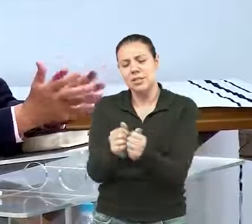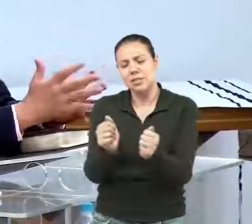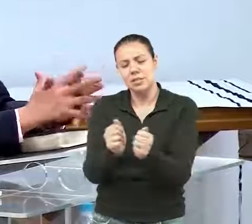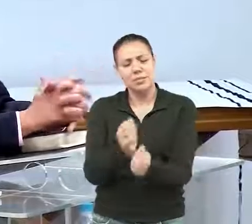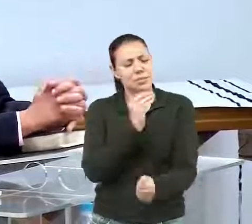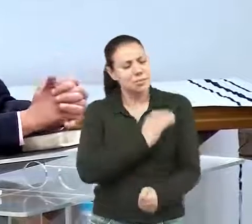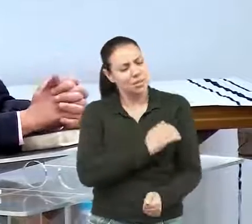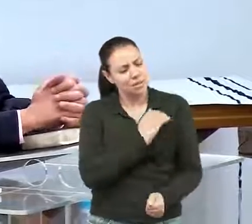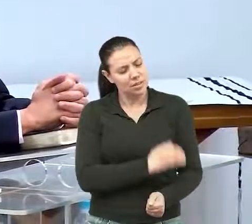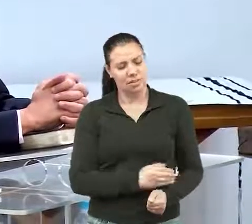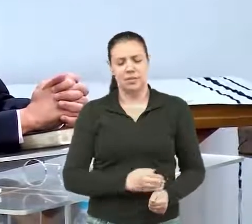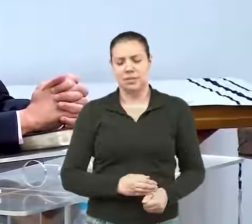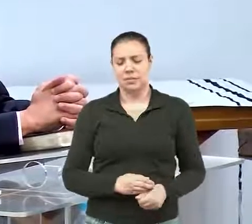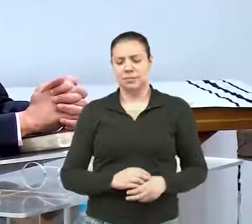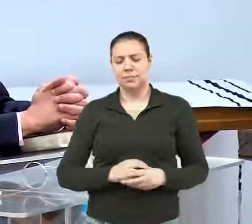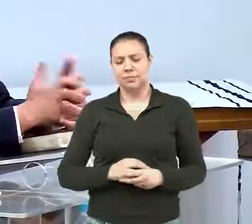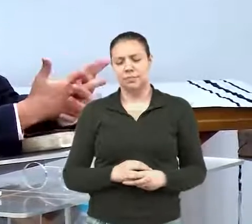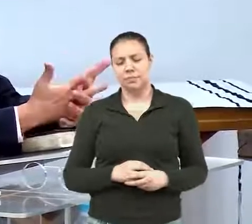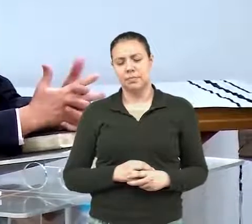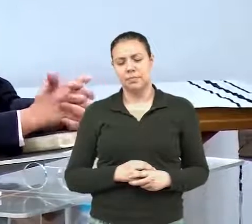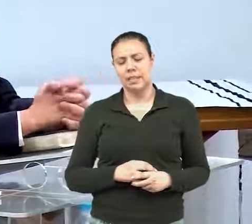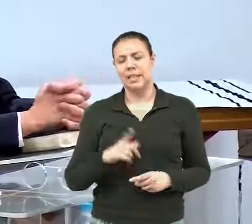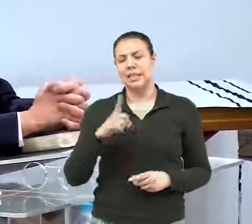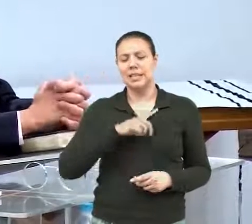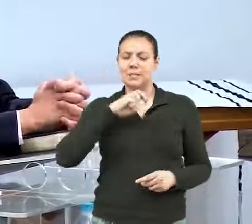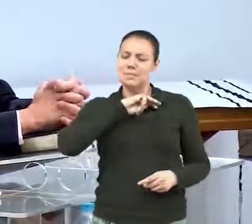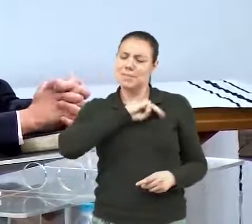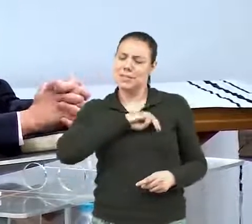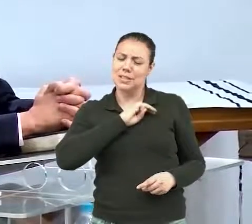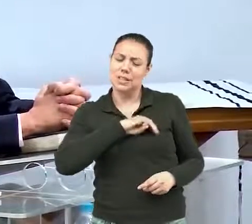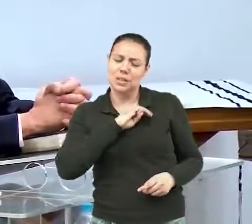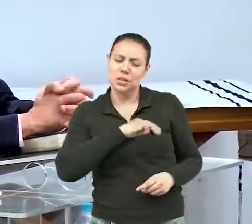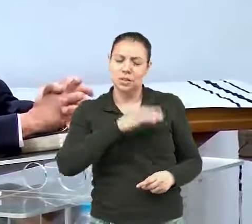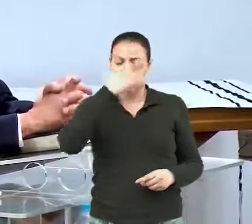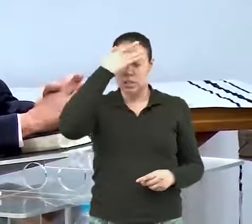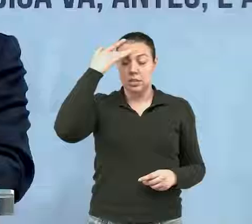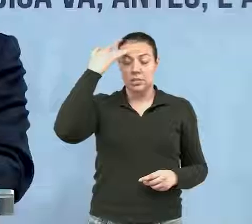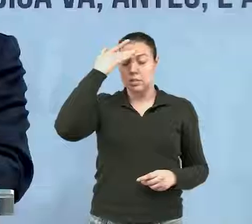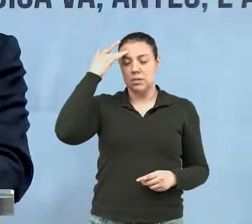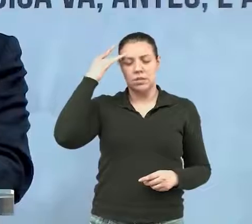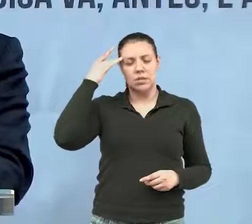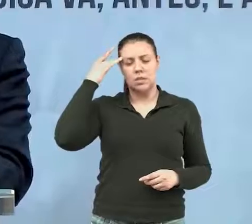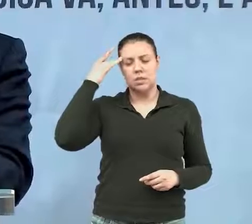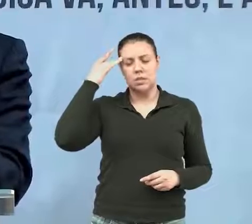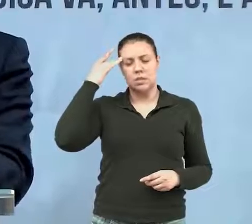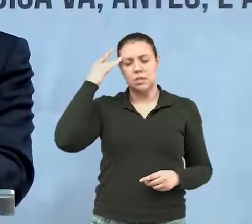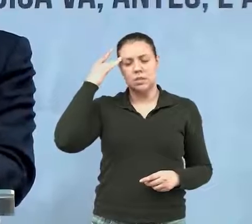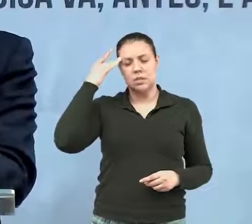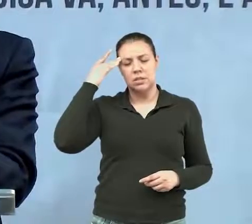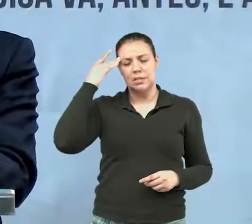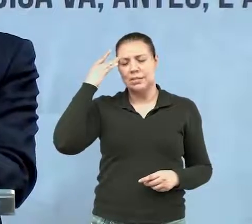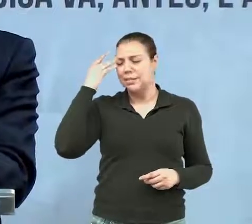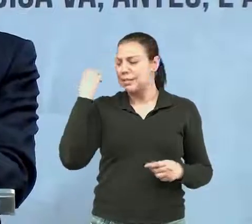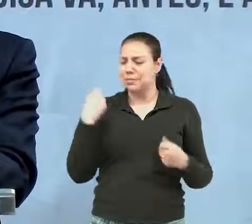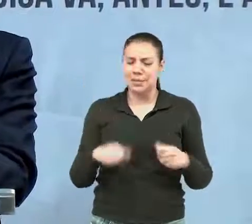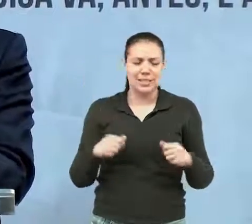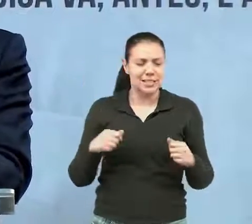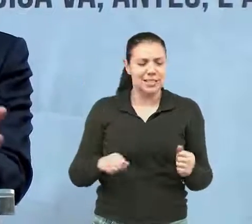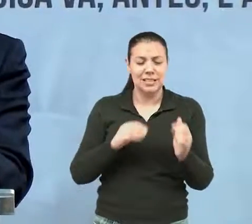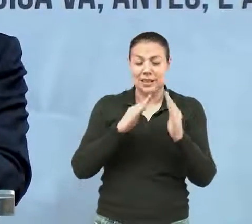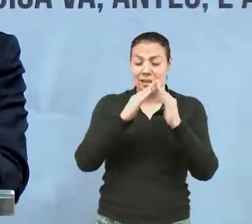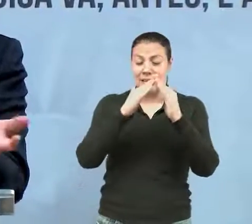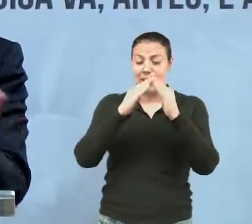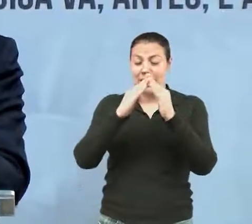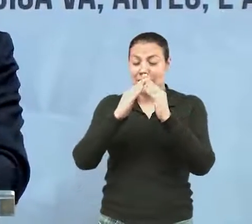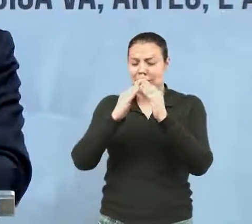foi despedido do seu emprego. Tem misericórdia daquele que, meu Deus, precisa sair de casa todo dia para